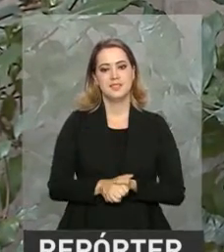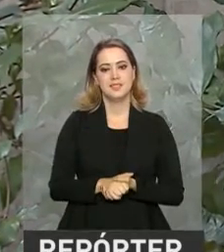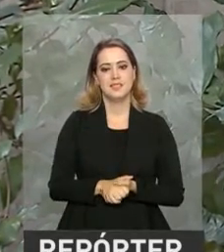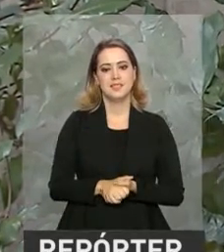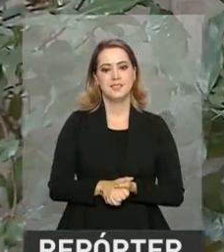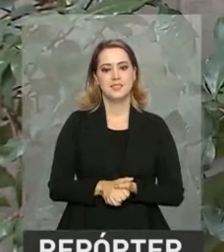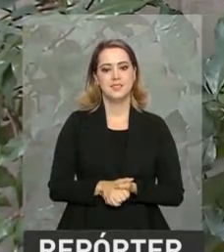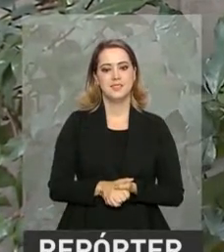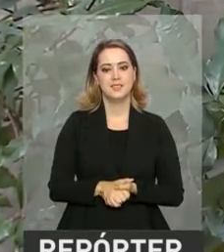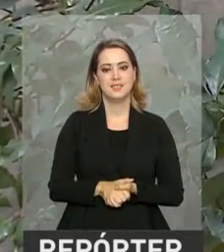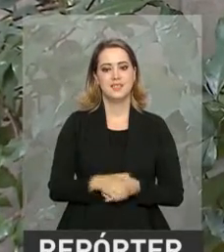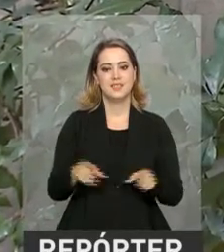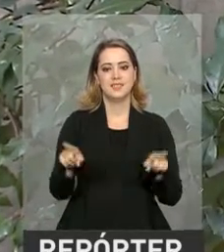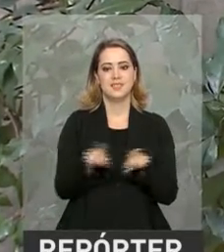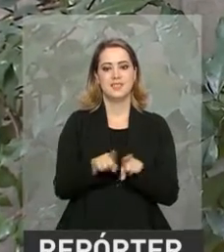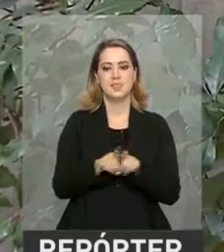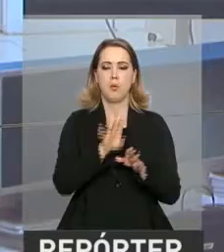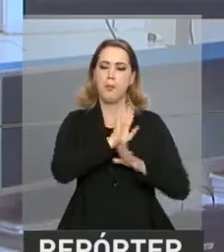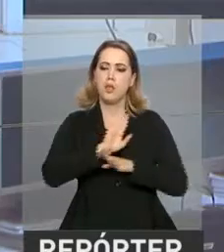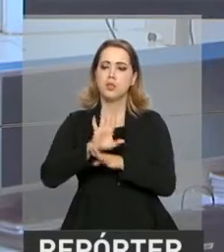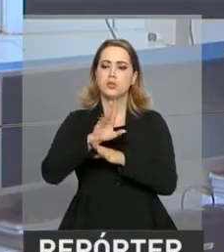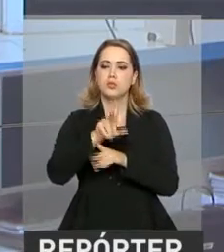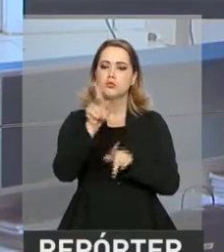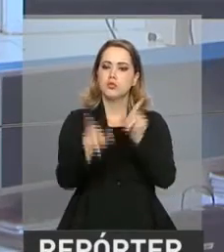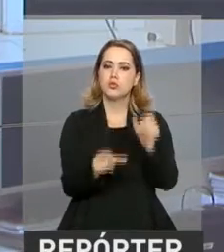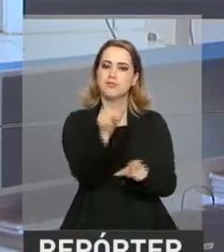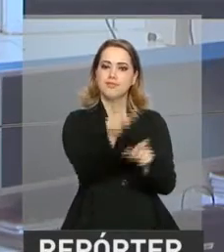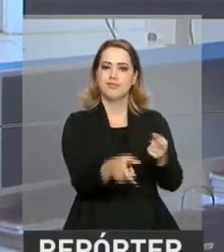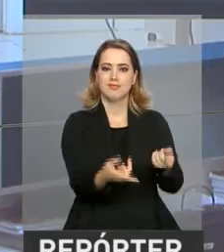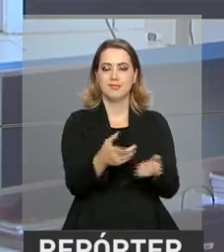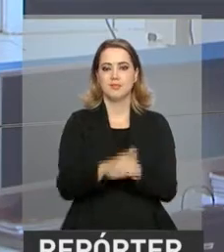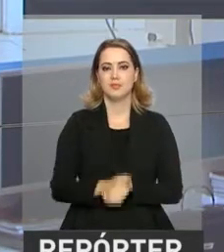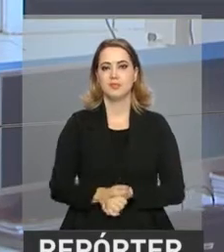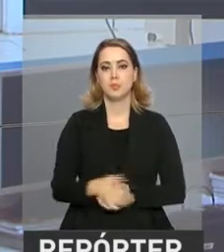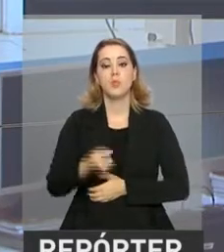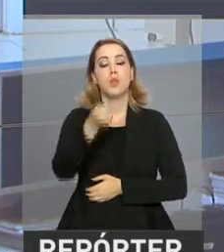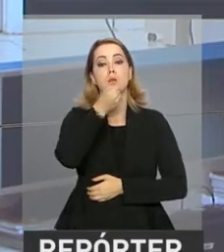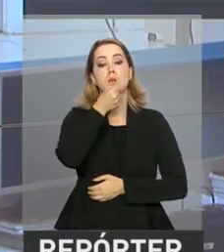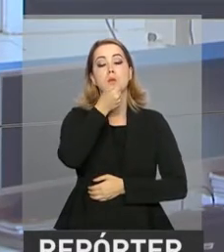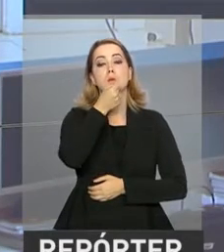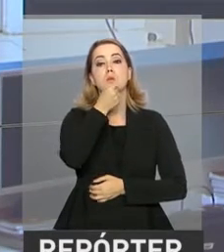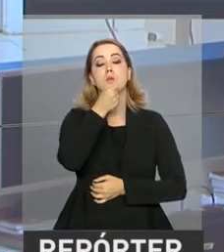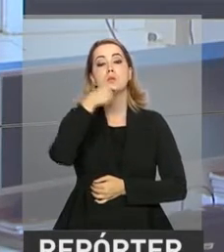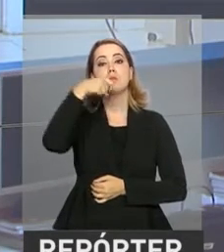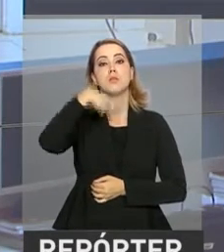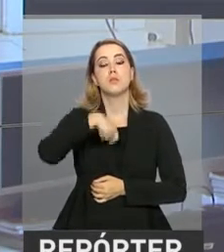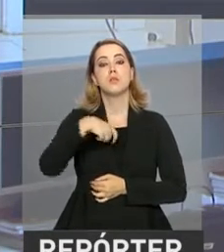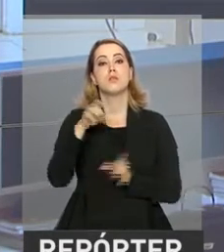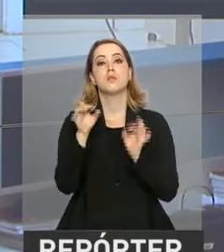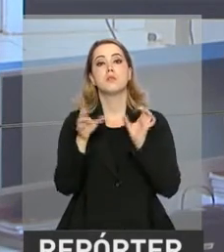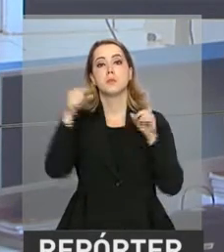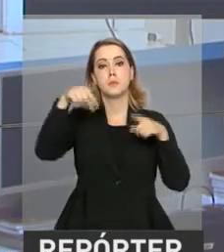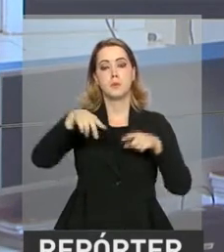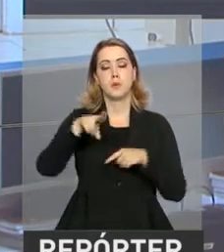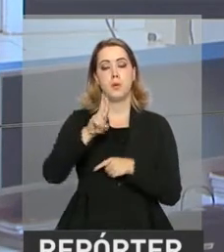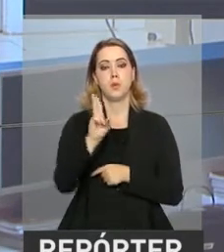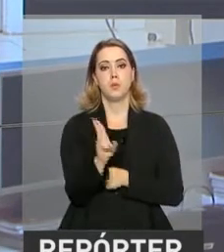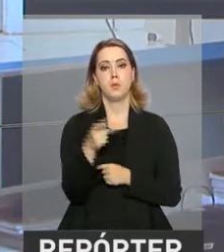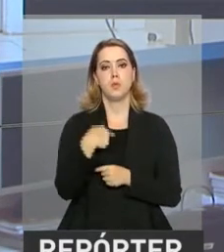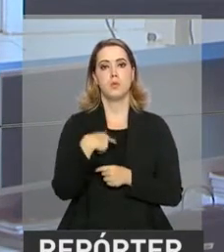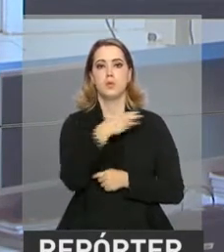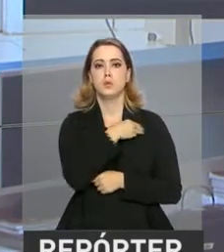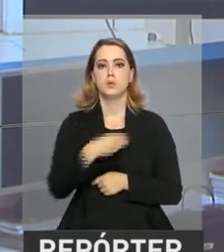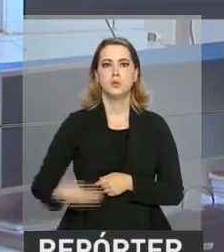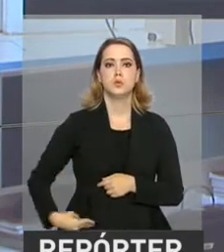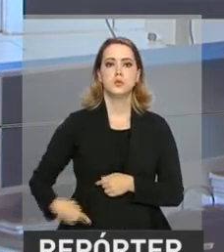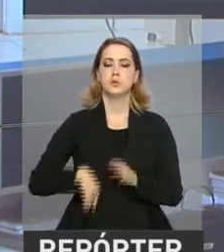e pra mim ajudar as pessoas em entrevista exclusiva à tv nbr o ministro do desenvolvimento social e